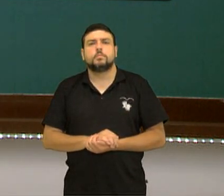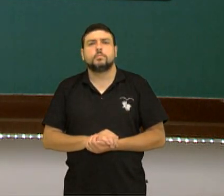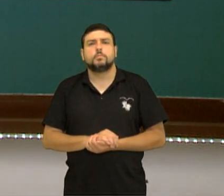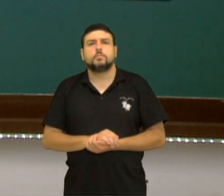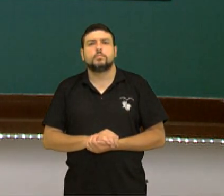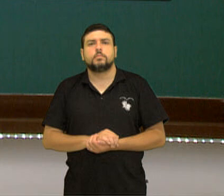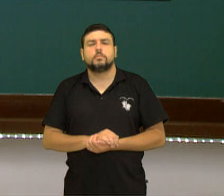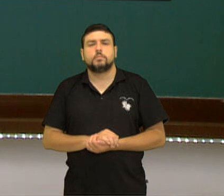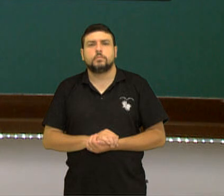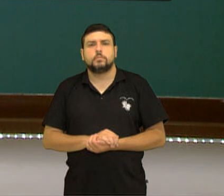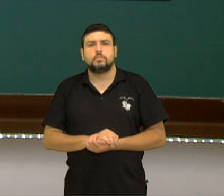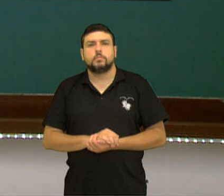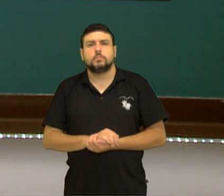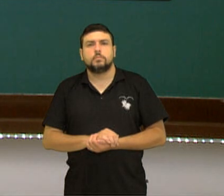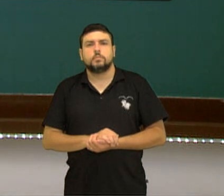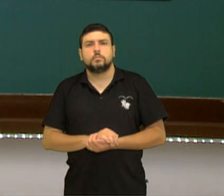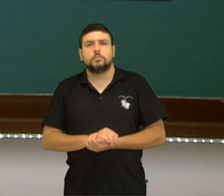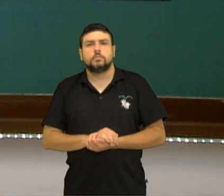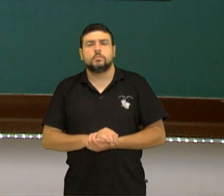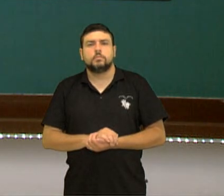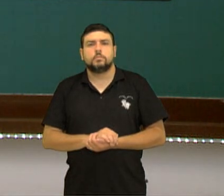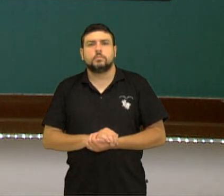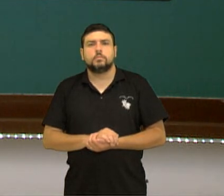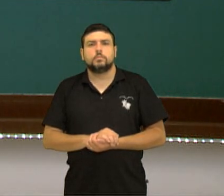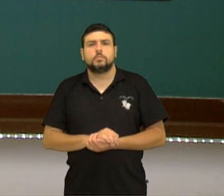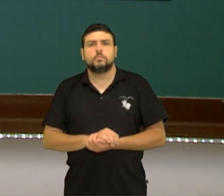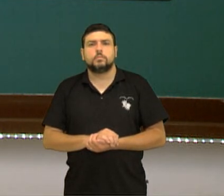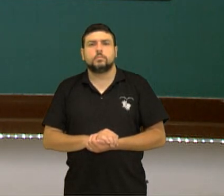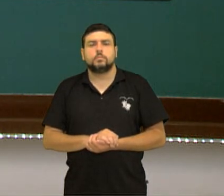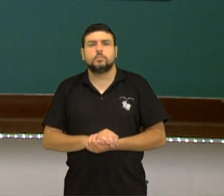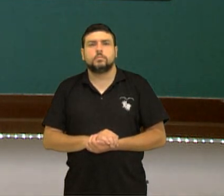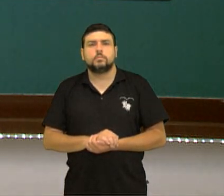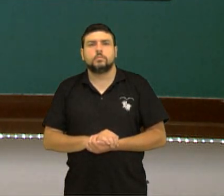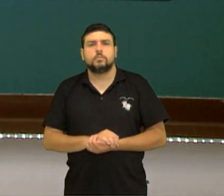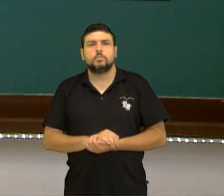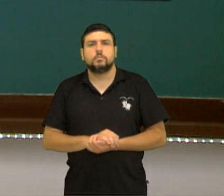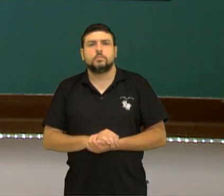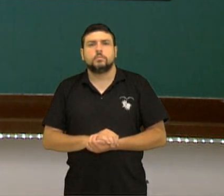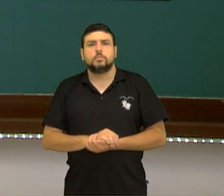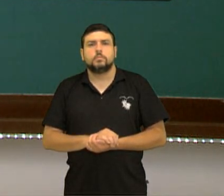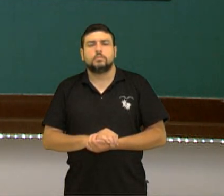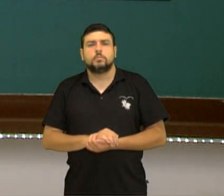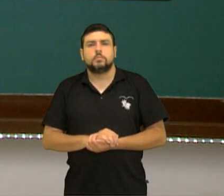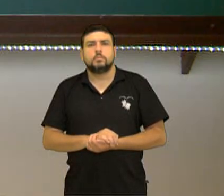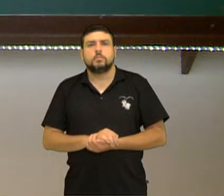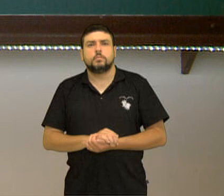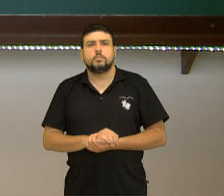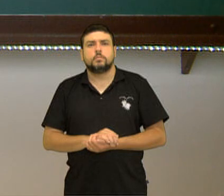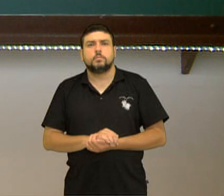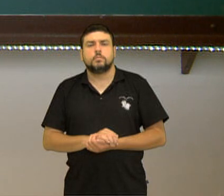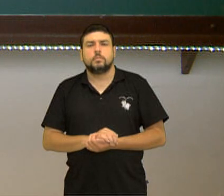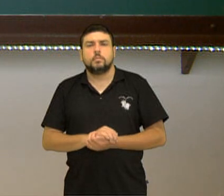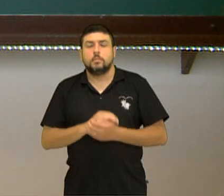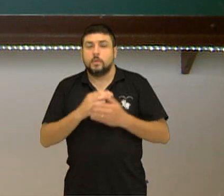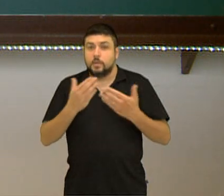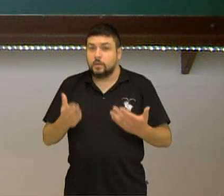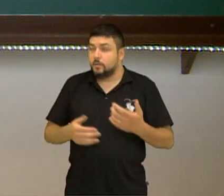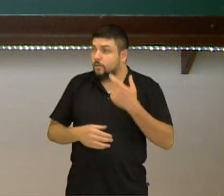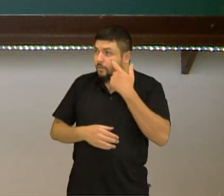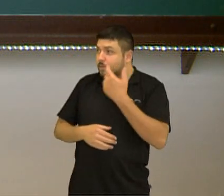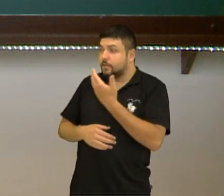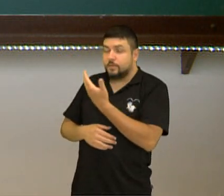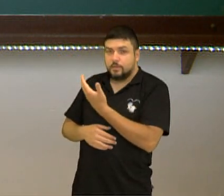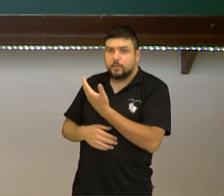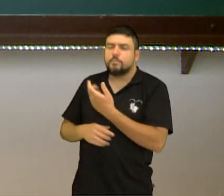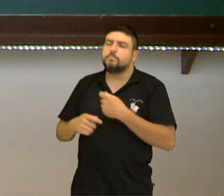wrote, written, be, was, were, been. O que eu quero dizer é o seguinte, vai ter que memorizar. Se